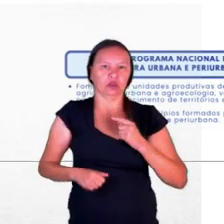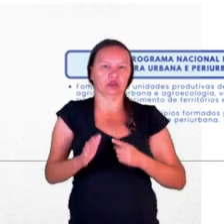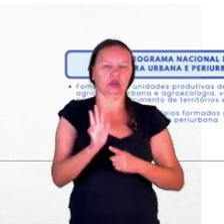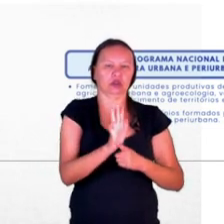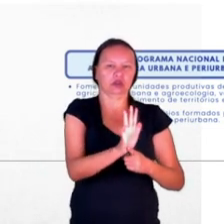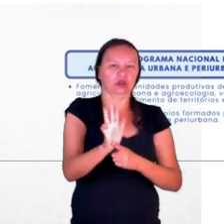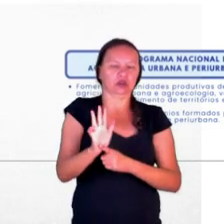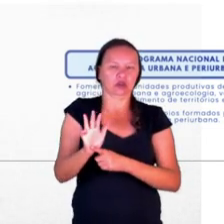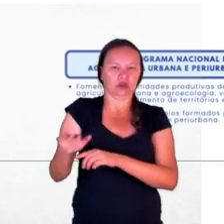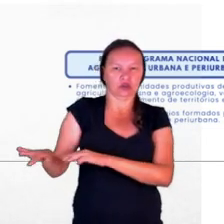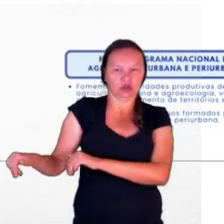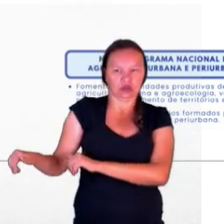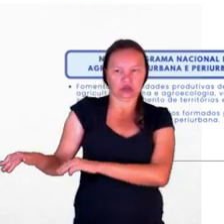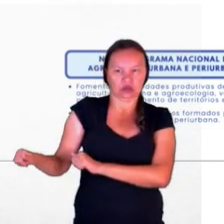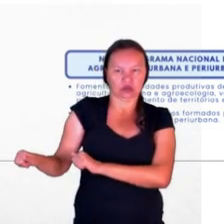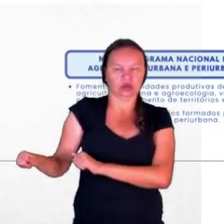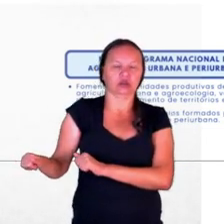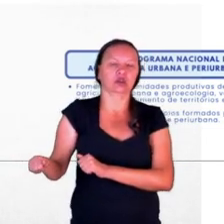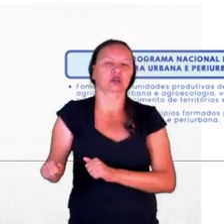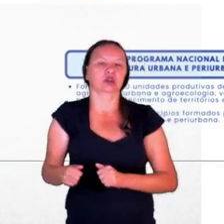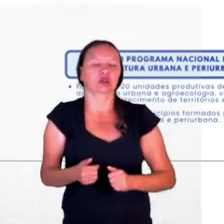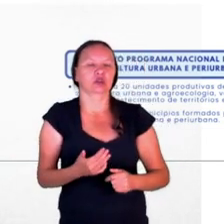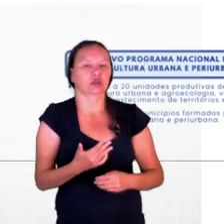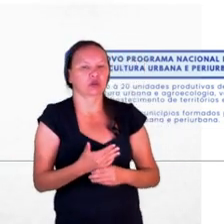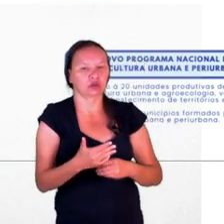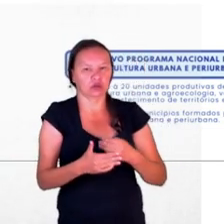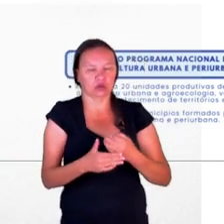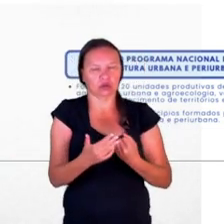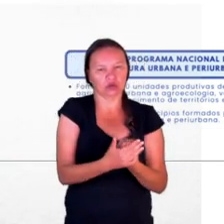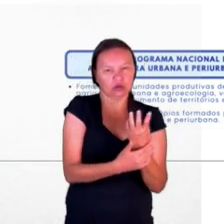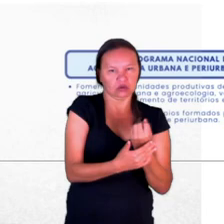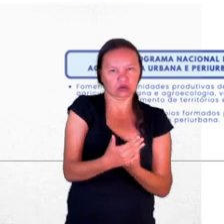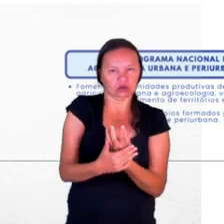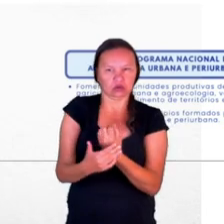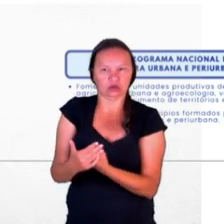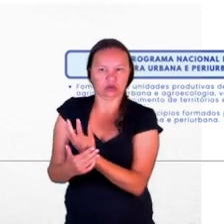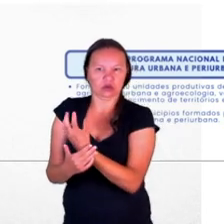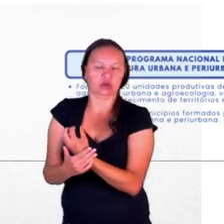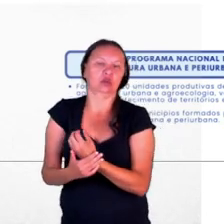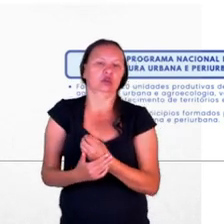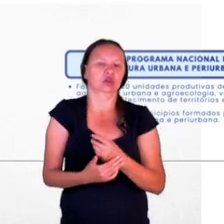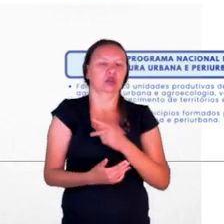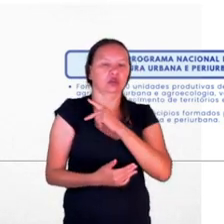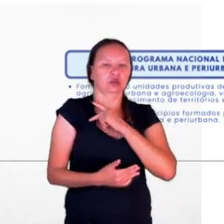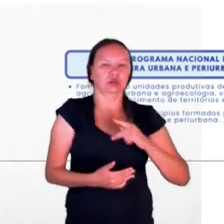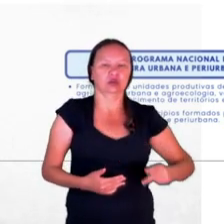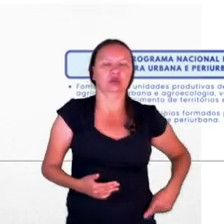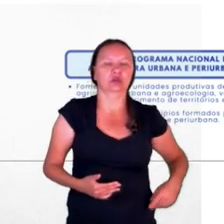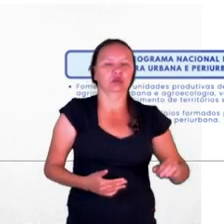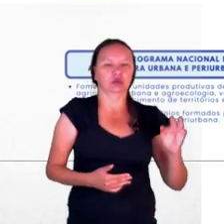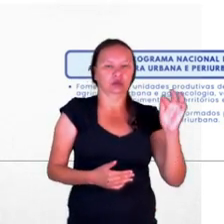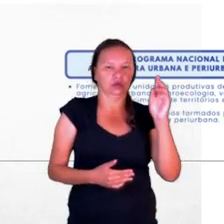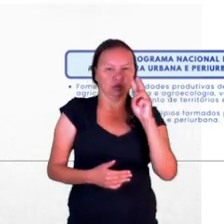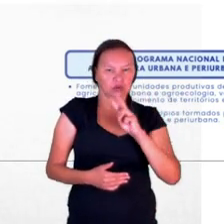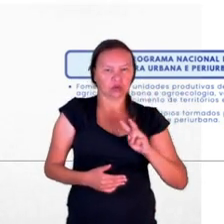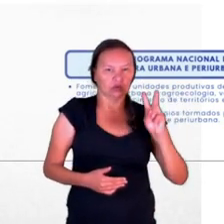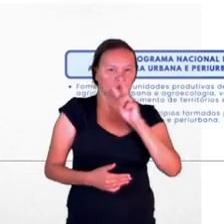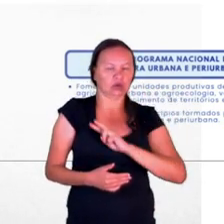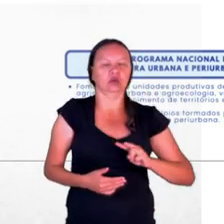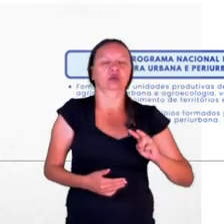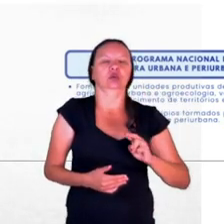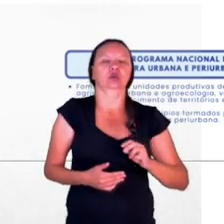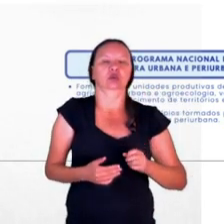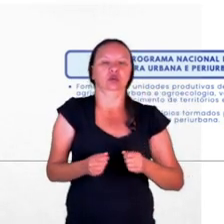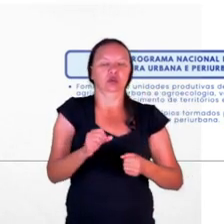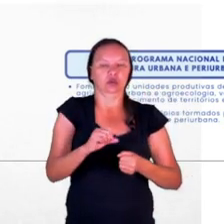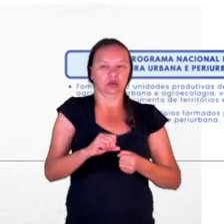setembro que institui o plano de agricultura Urbana E periurbana então olhando mais uma vez pros aspectos de produção mas de